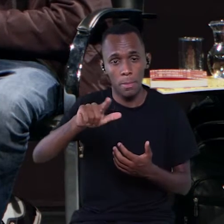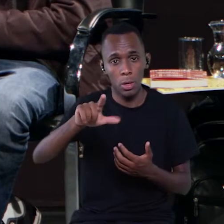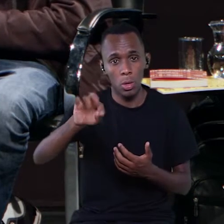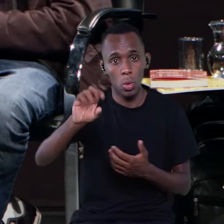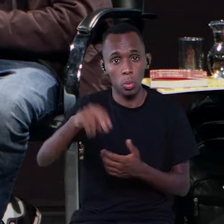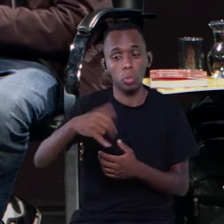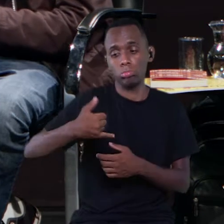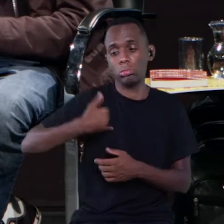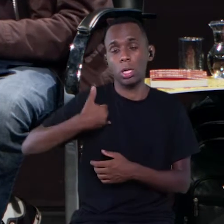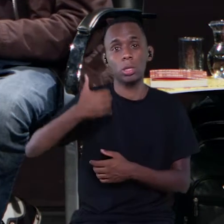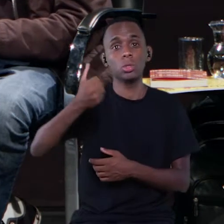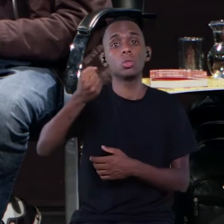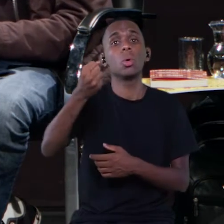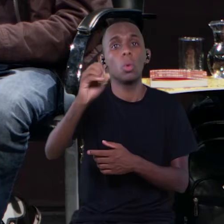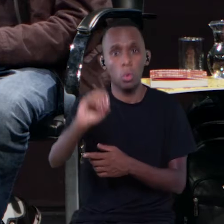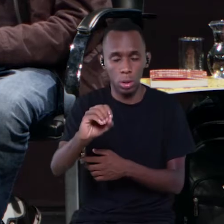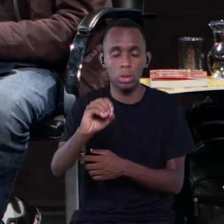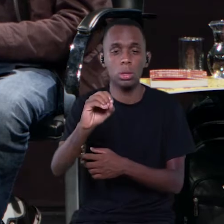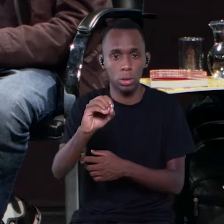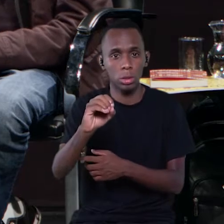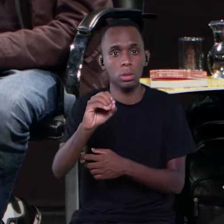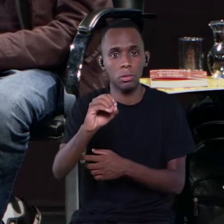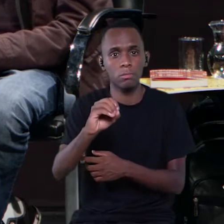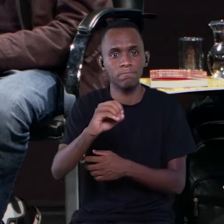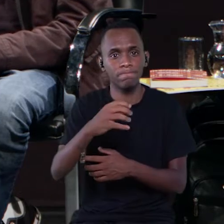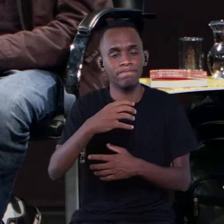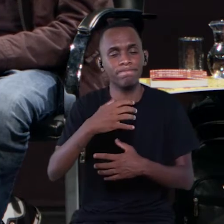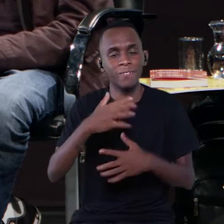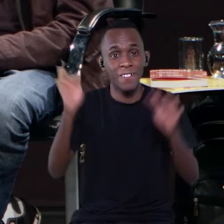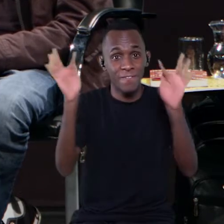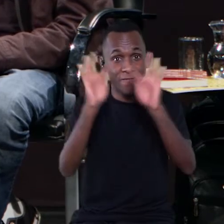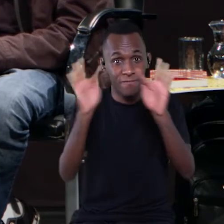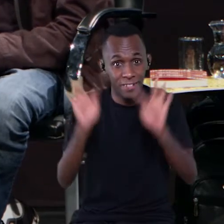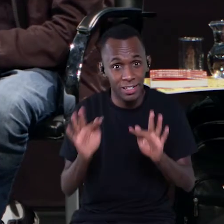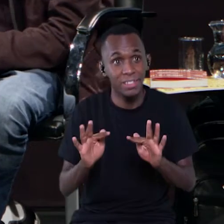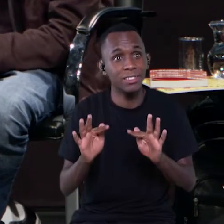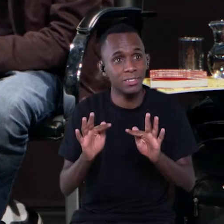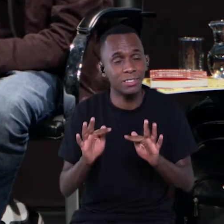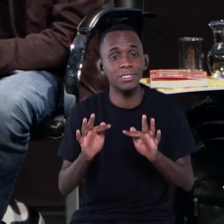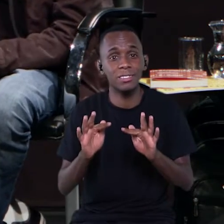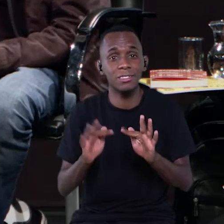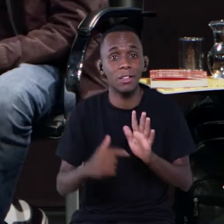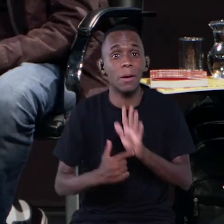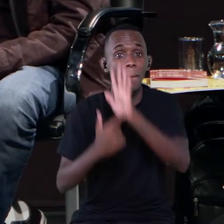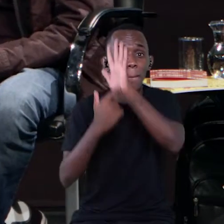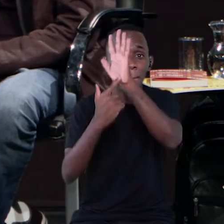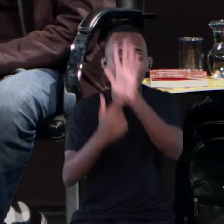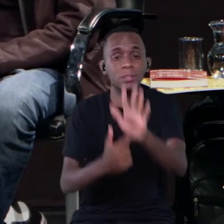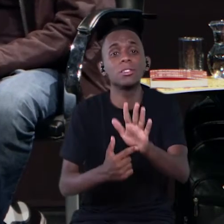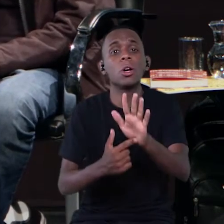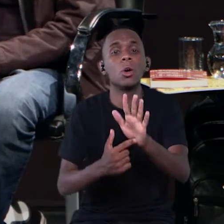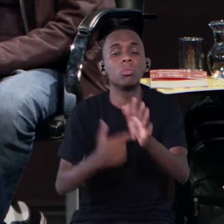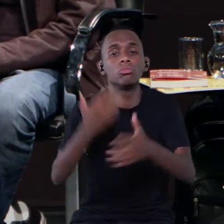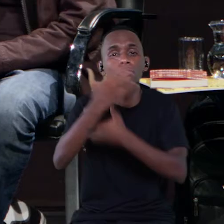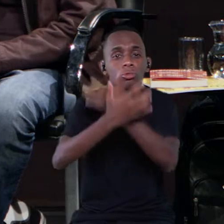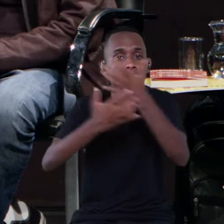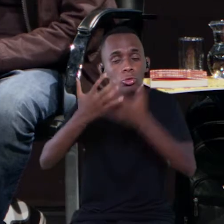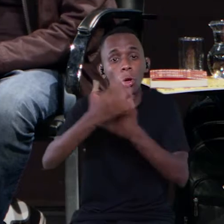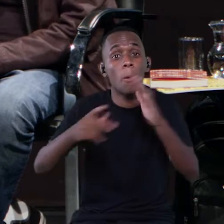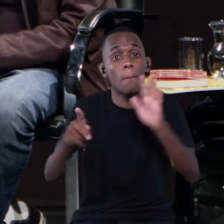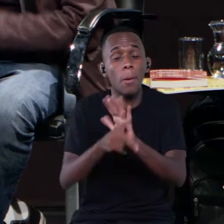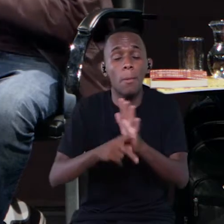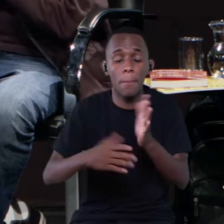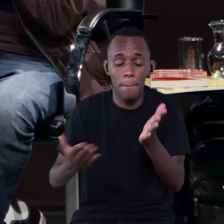anos. E acontece a coincidência, né, feliz coincidência, do Edmilson estar lançando aqui o Som Vertebrado, que é o